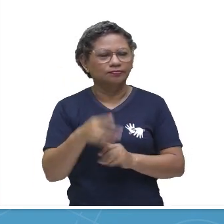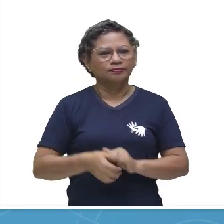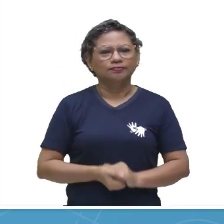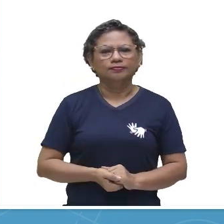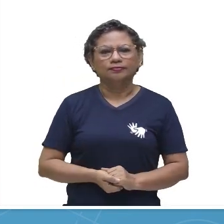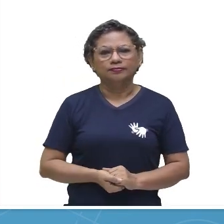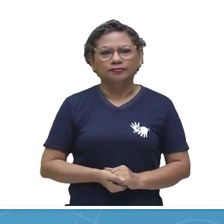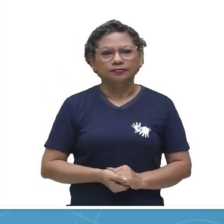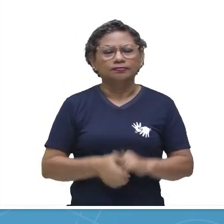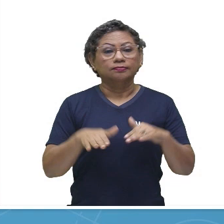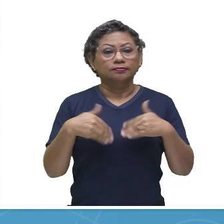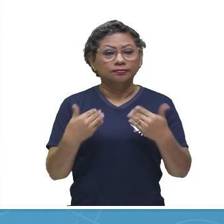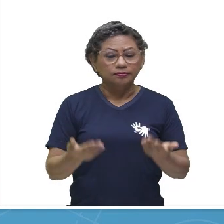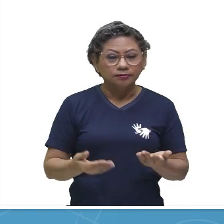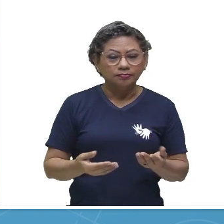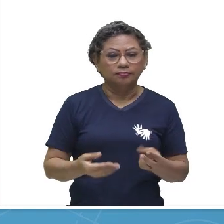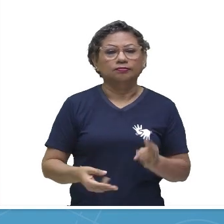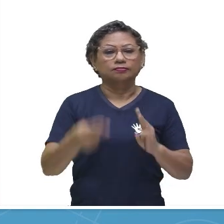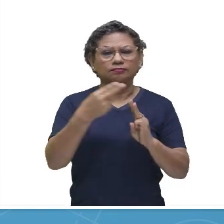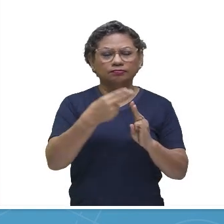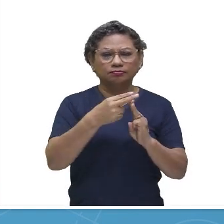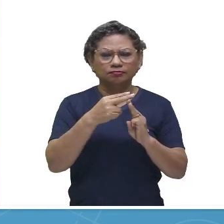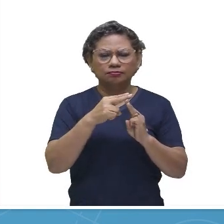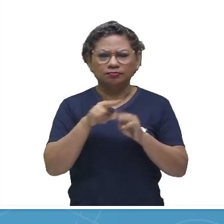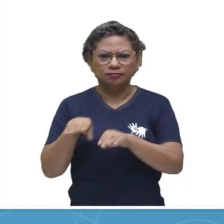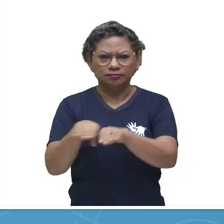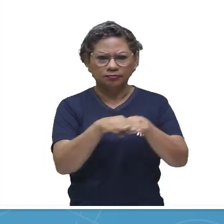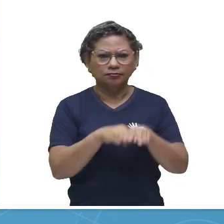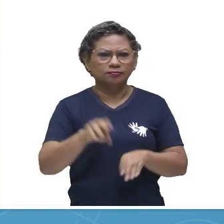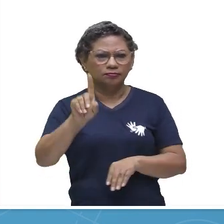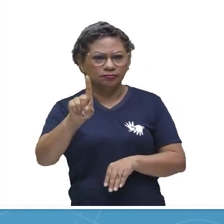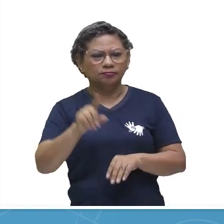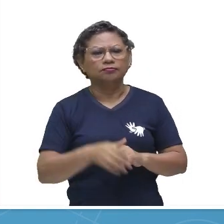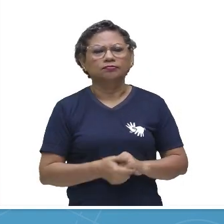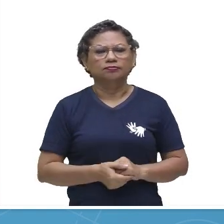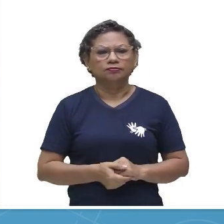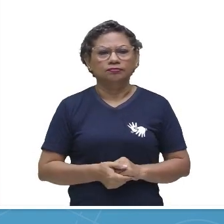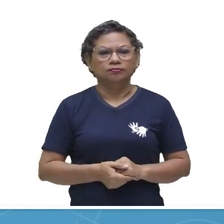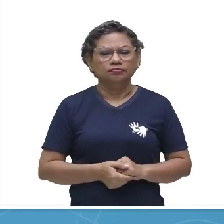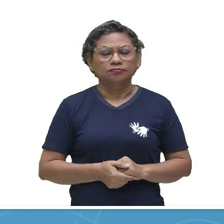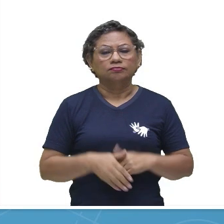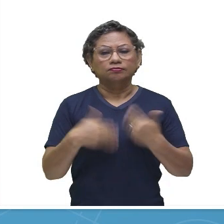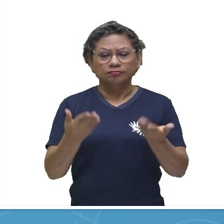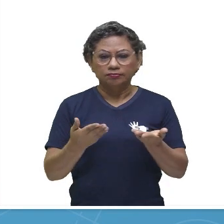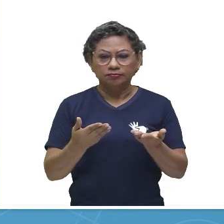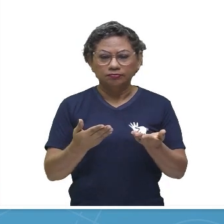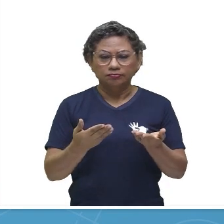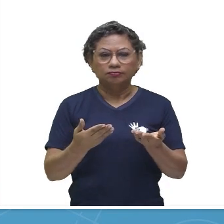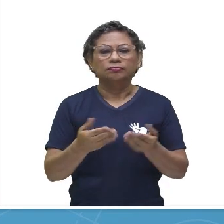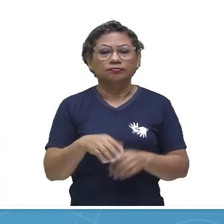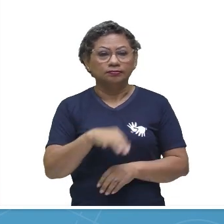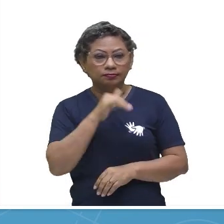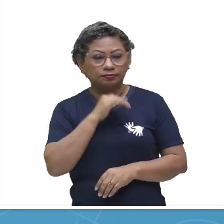Potência com expoente igual a 1. Então, toda a base elevada ao expoente 1 é igual a ela própria. Então,